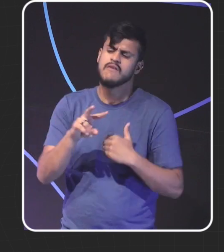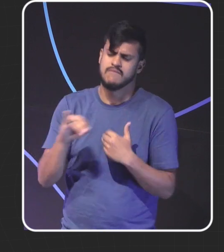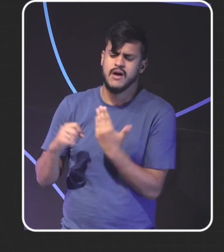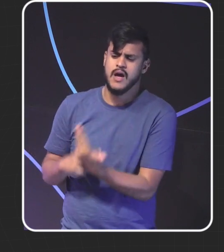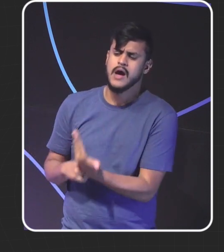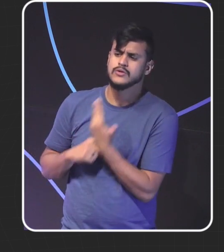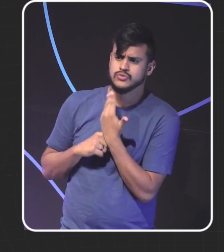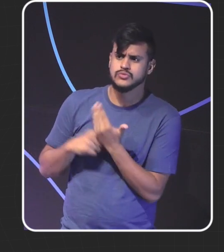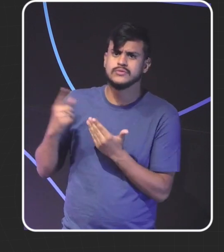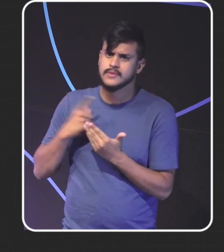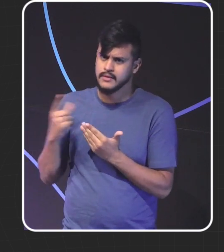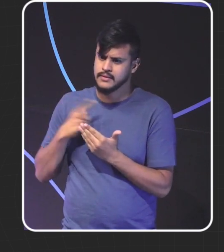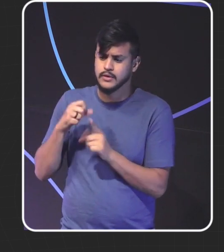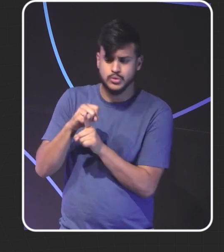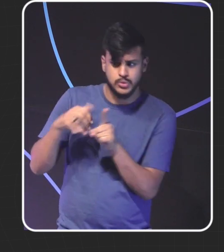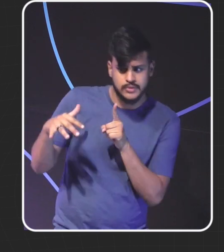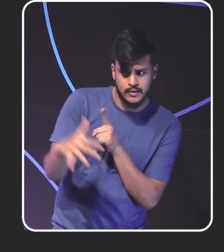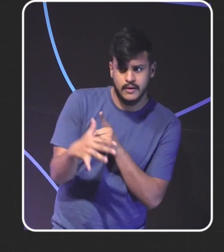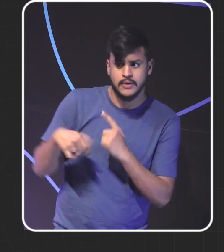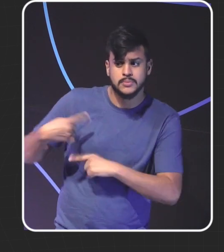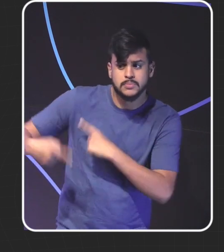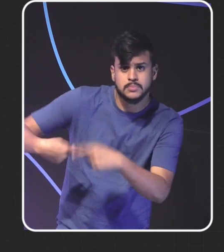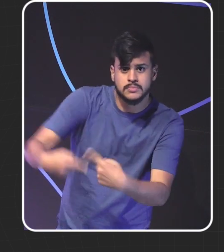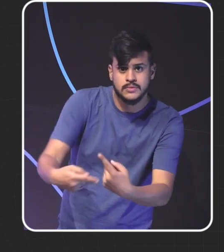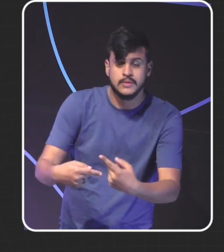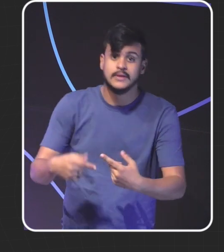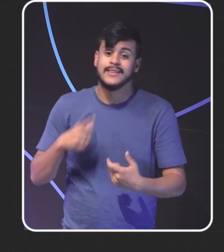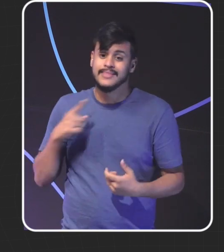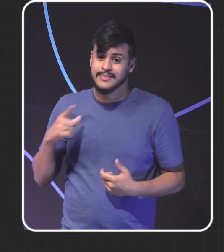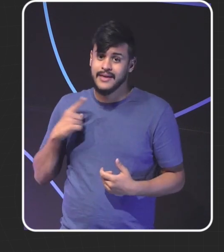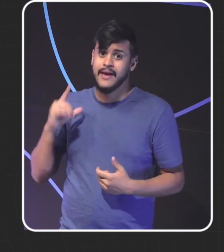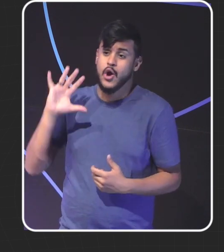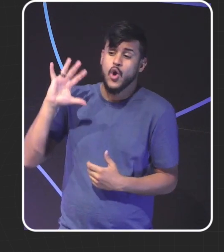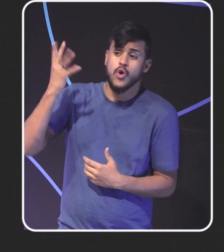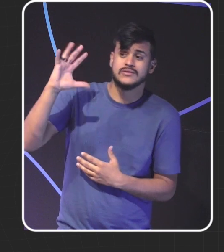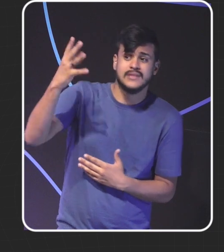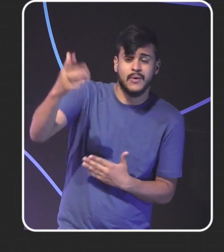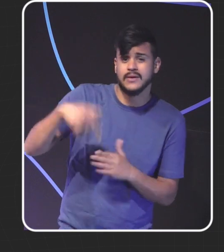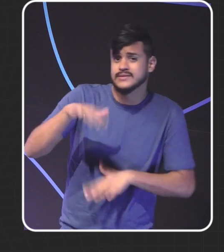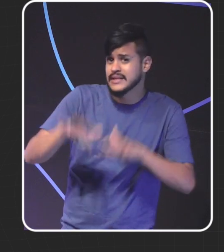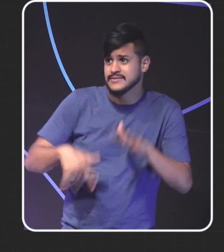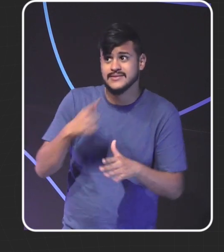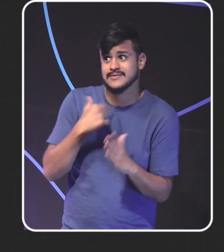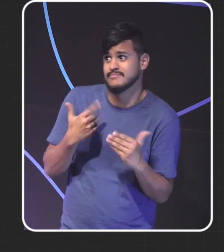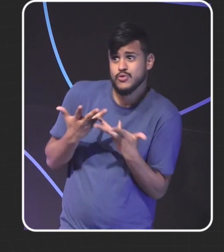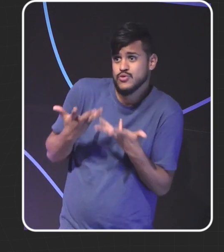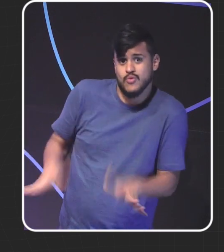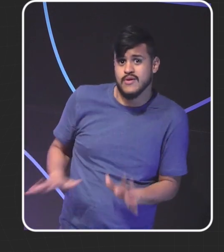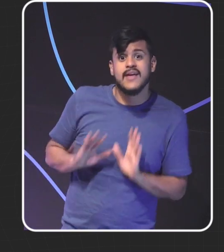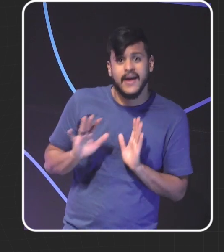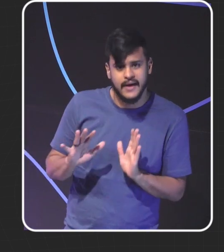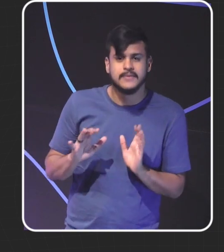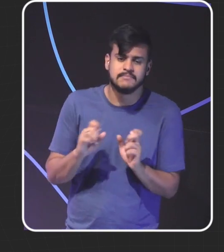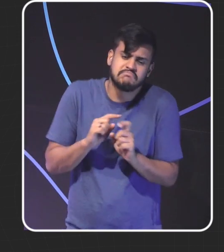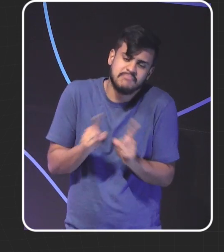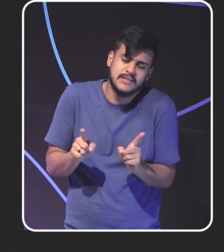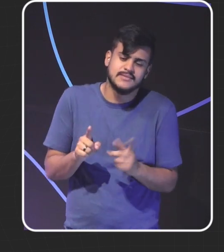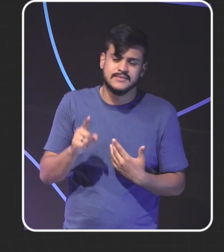de consequências para a sociedade e consequências que não são desejáveis, mas a gente acho que